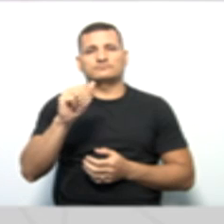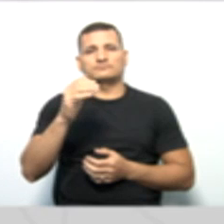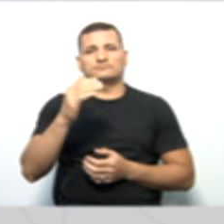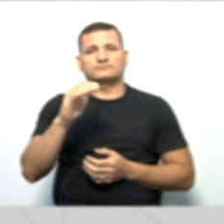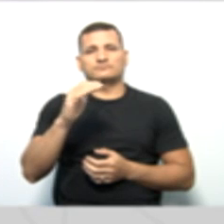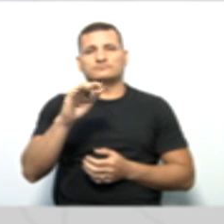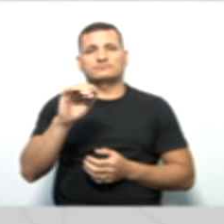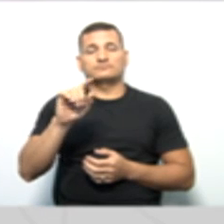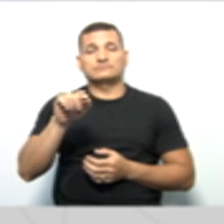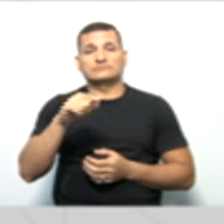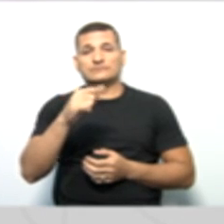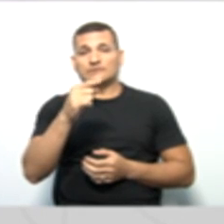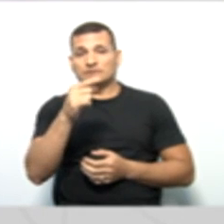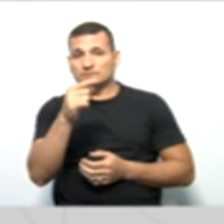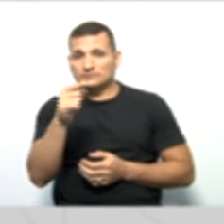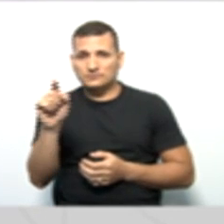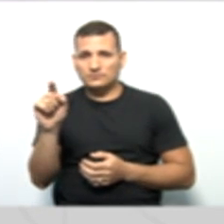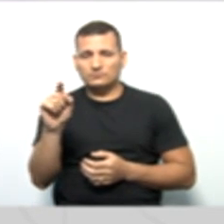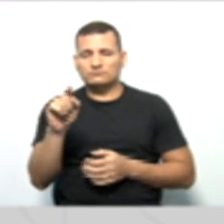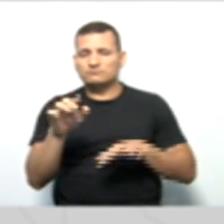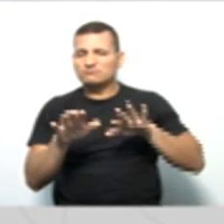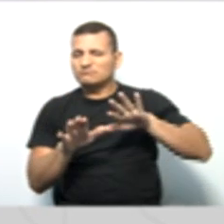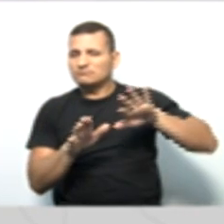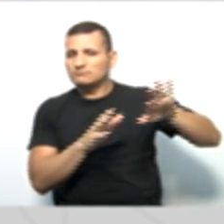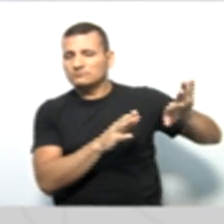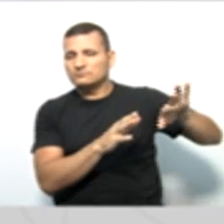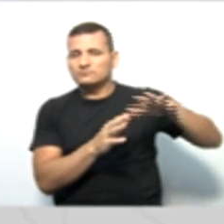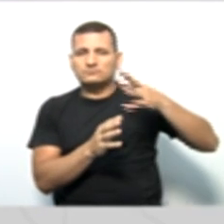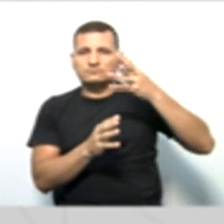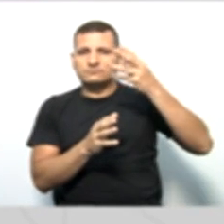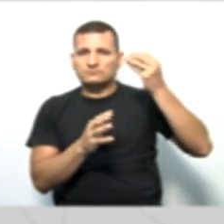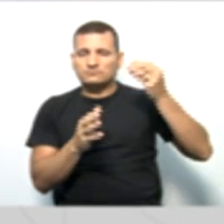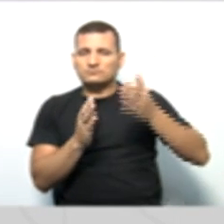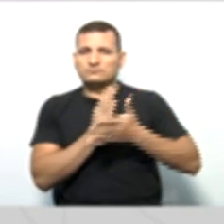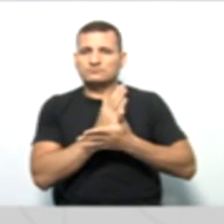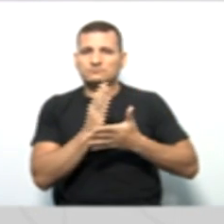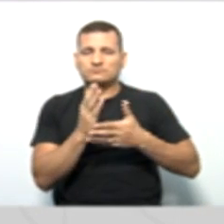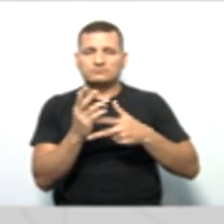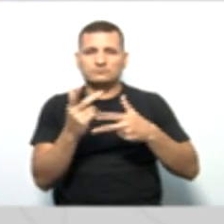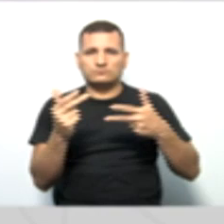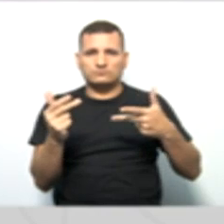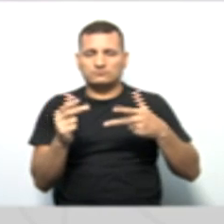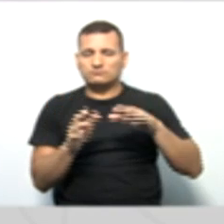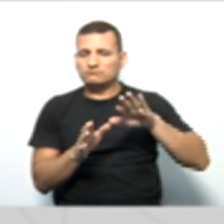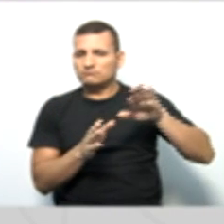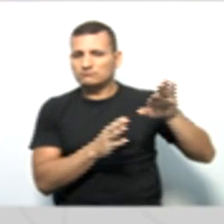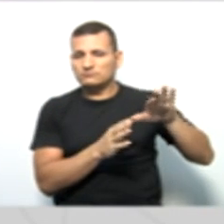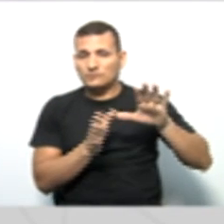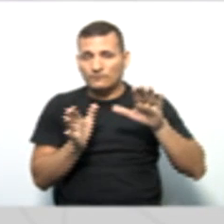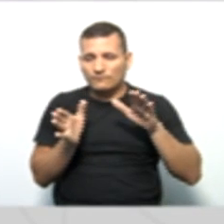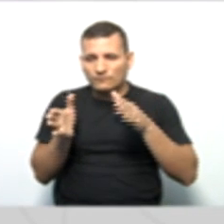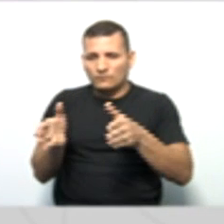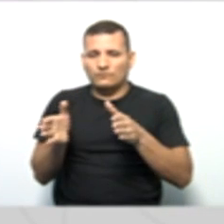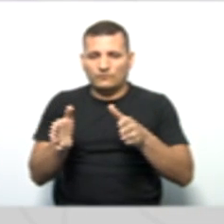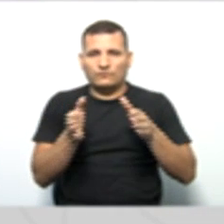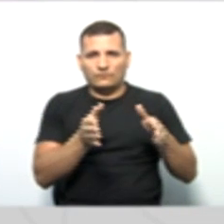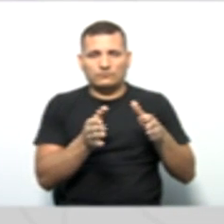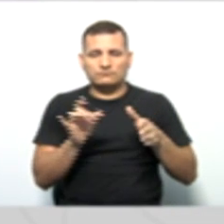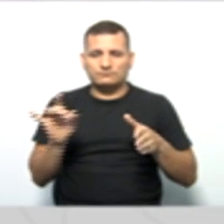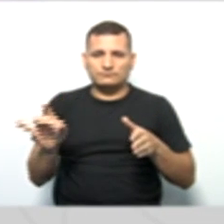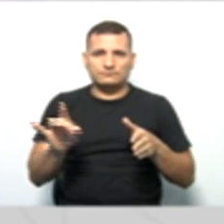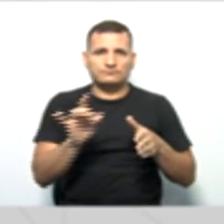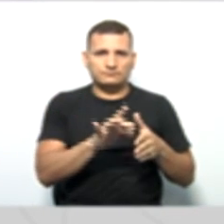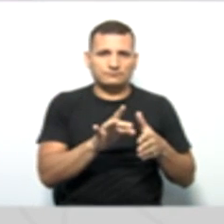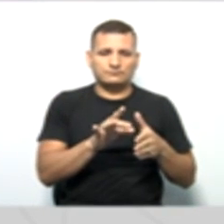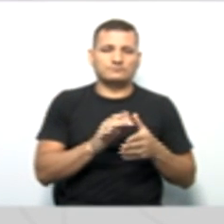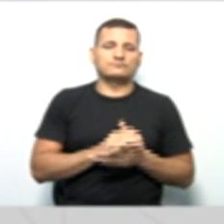isso? Ele vai estar muito ligado, do meu ponto de vista, com a modularidade. Você vai dividir seu sistema em módulos, tá? Então, você